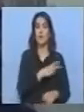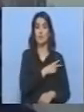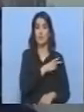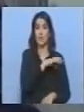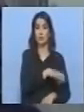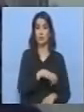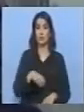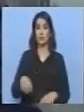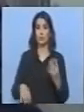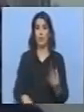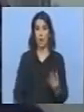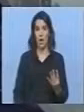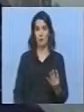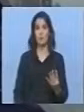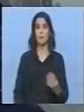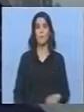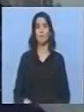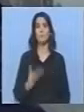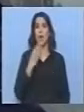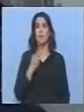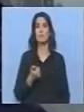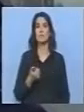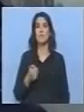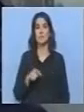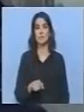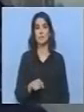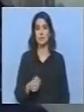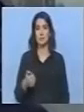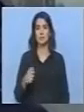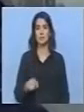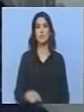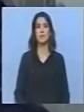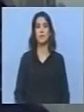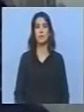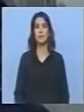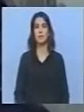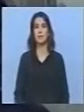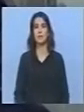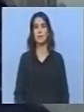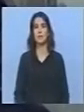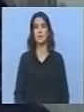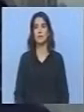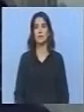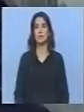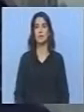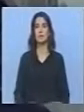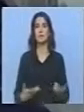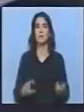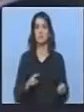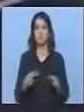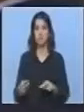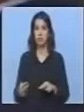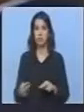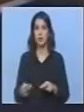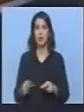faculdades, portanto, quatro escolas, cerca de 5 mil alunos. 5 mil alunos. É. E esta transição muda alguma